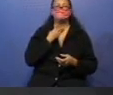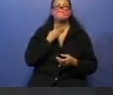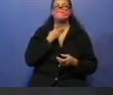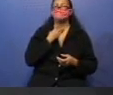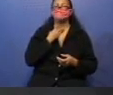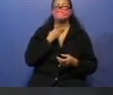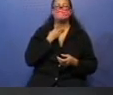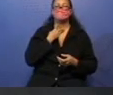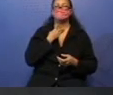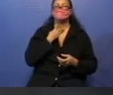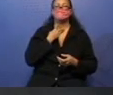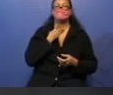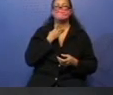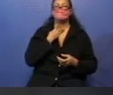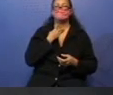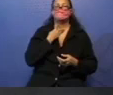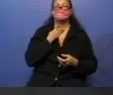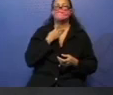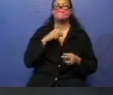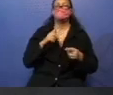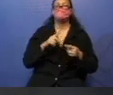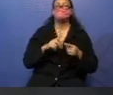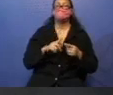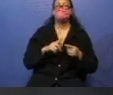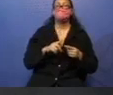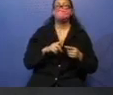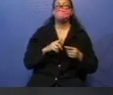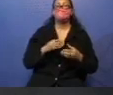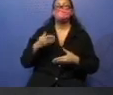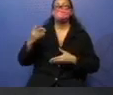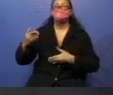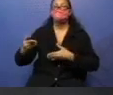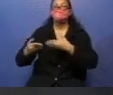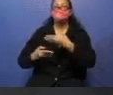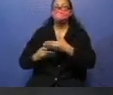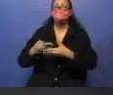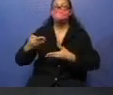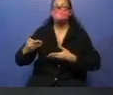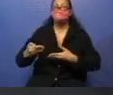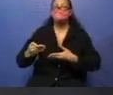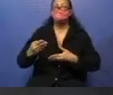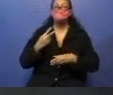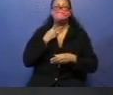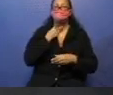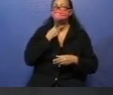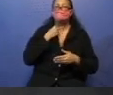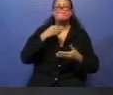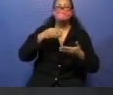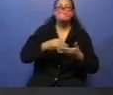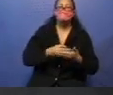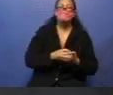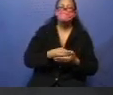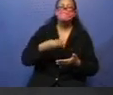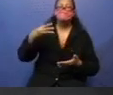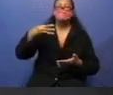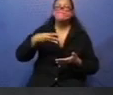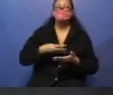É higiene, a gente não pode ficar compartilhando garrafa, talher, copo,